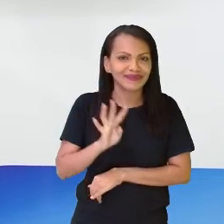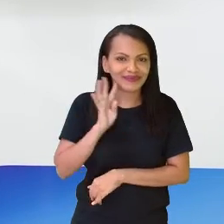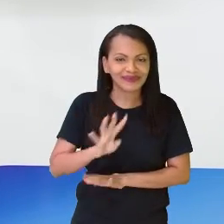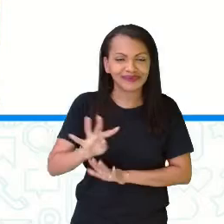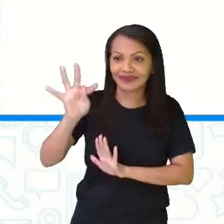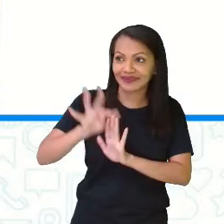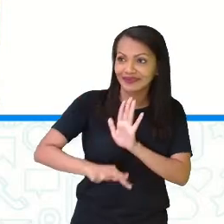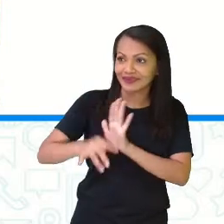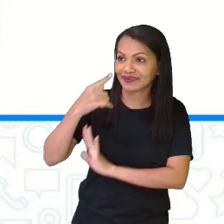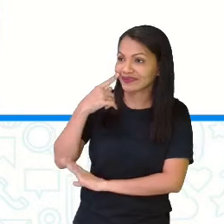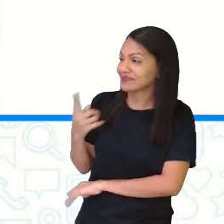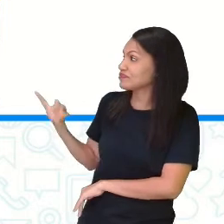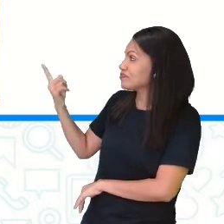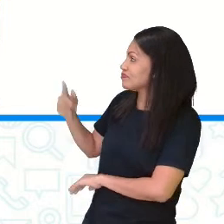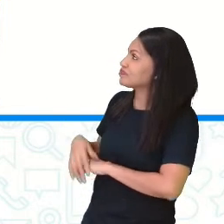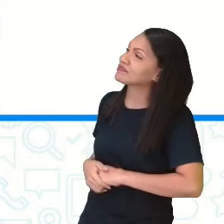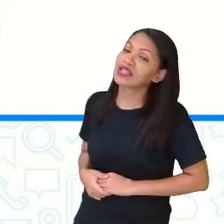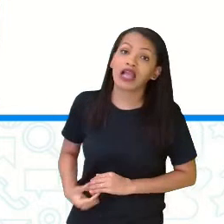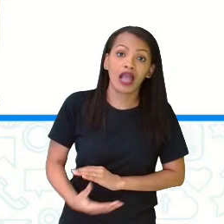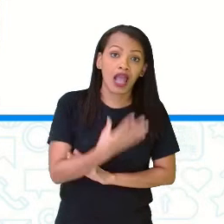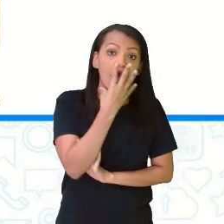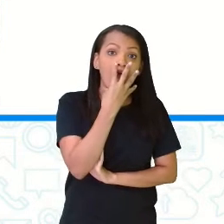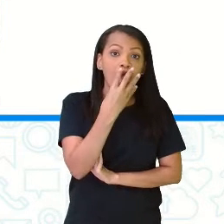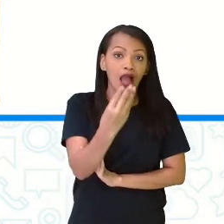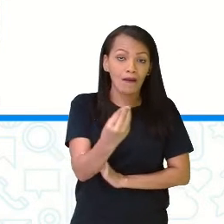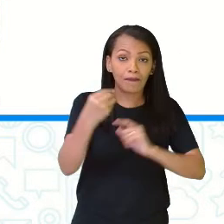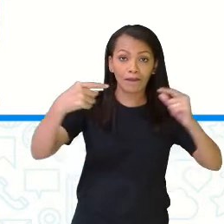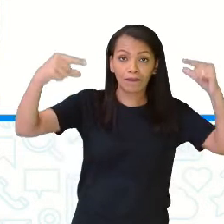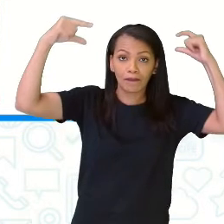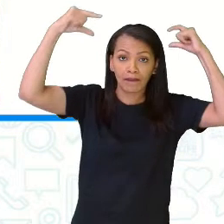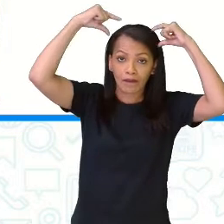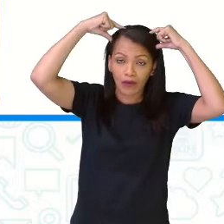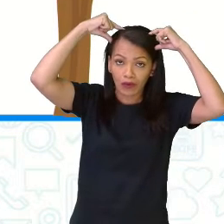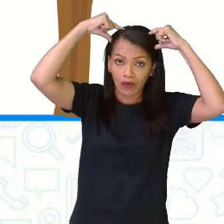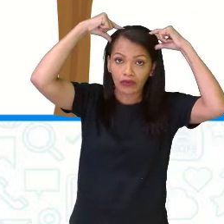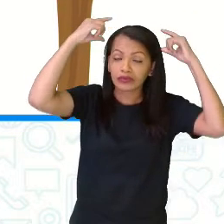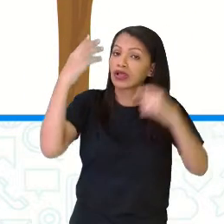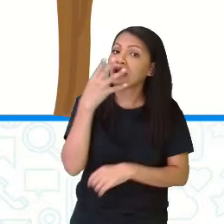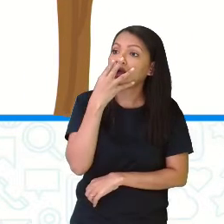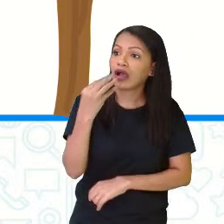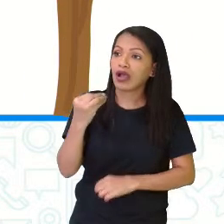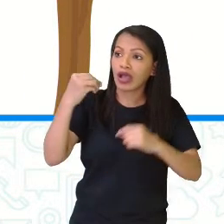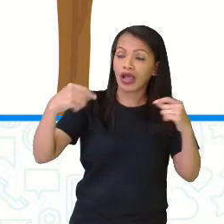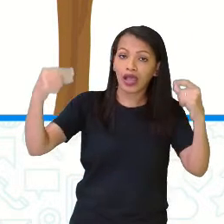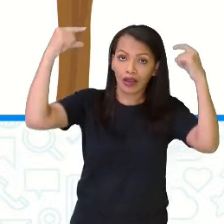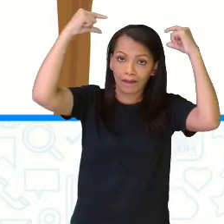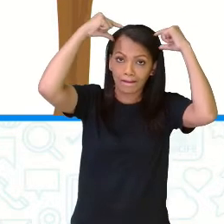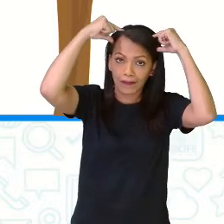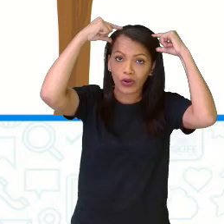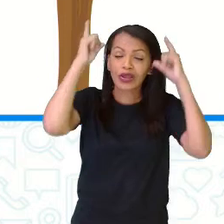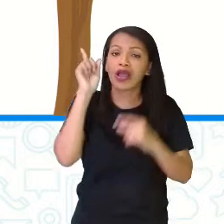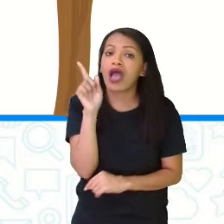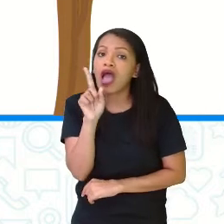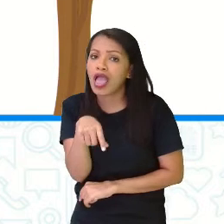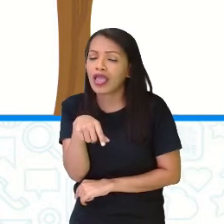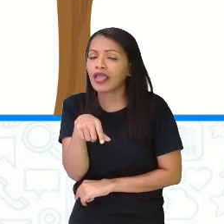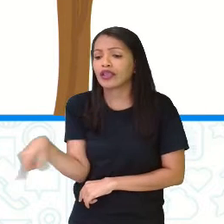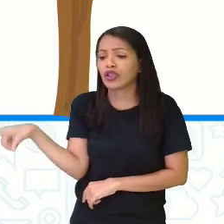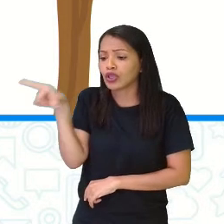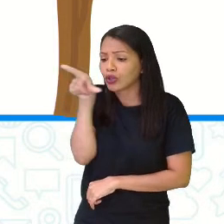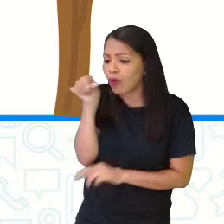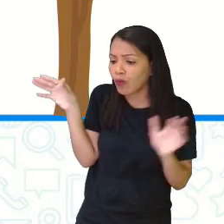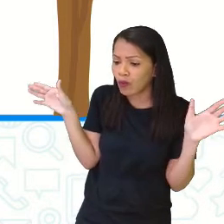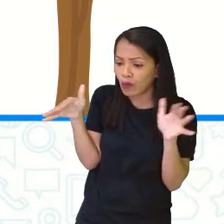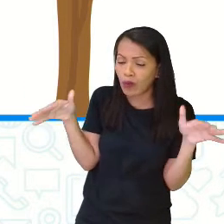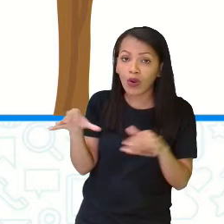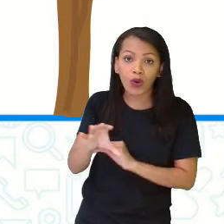é A Raposa e o Corvo, tá bom? Então, presta atenção que ao final da leitura eu vou perguntar que tipo de gênero textual